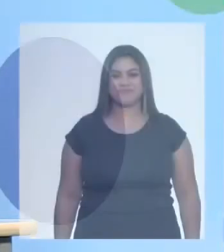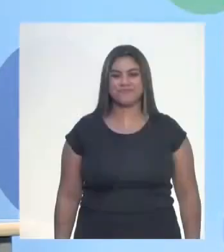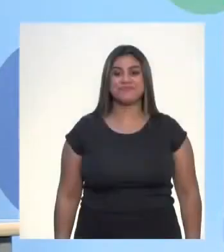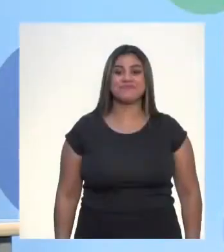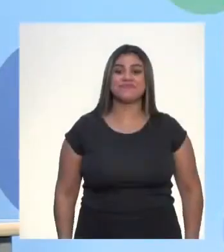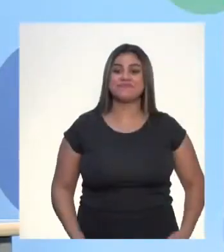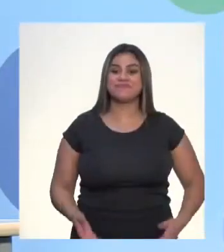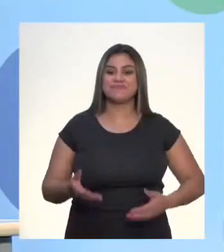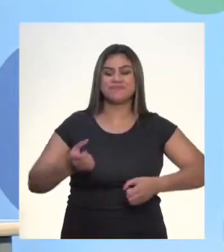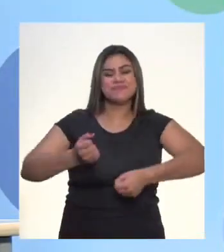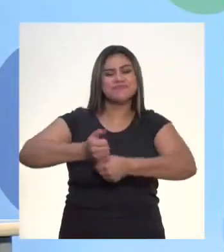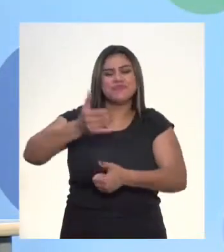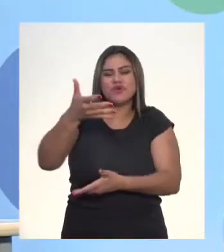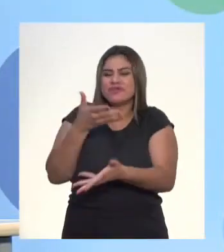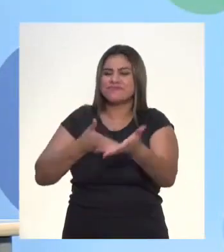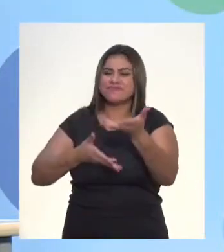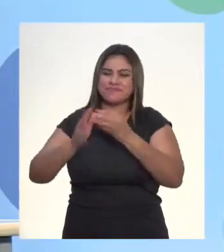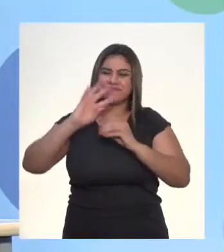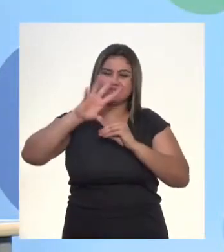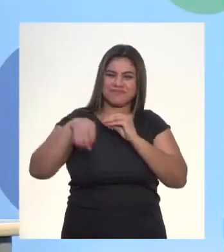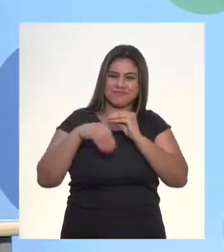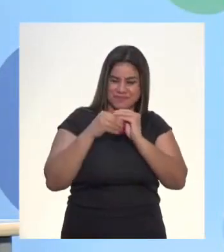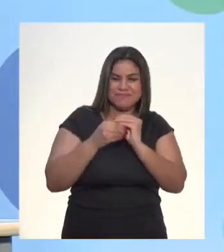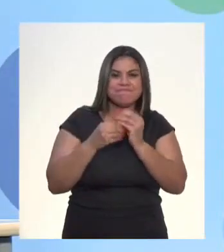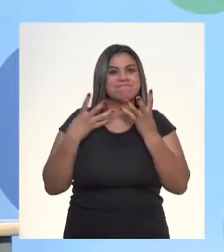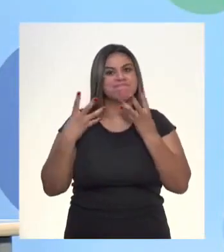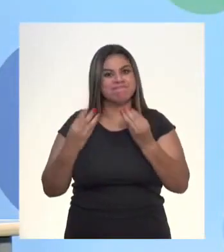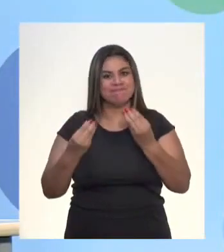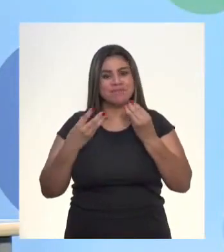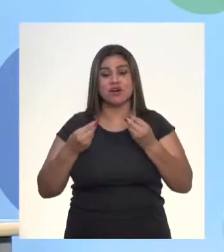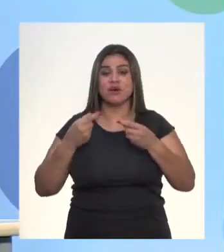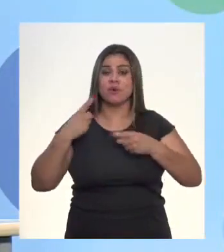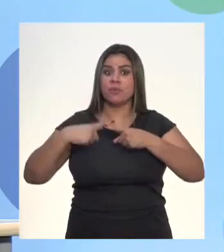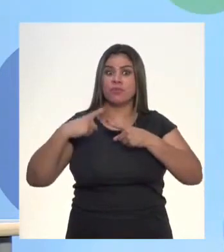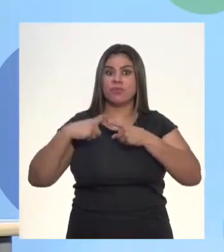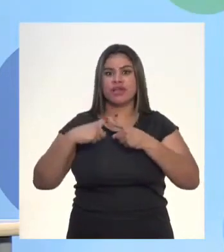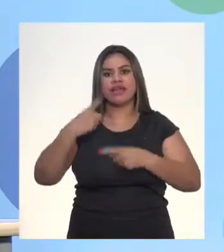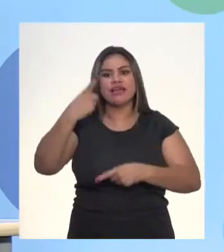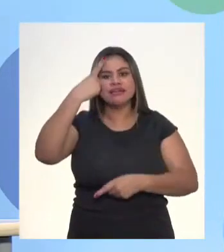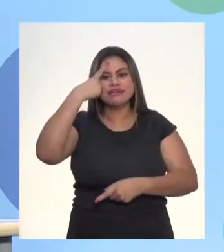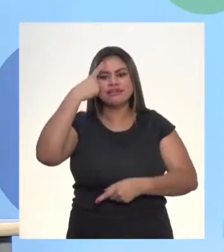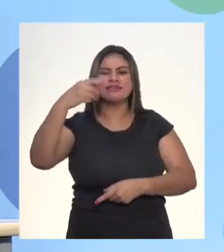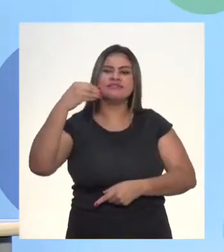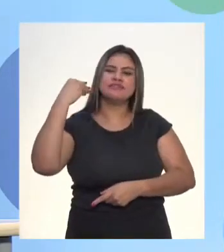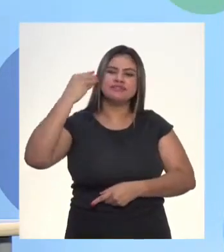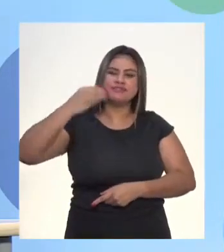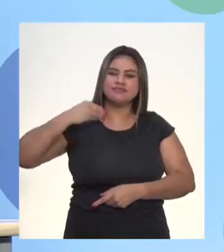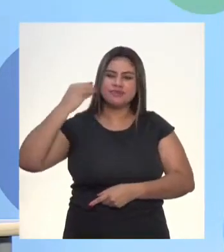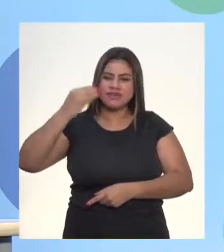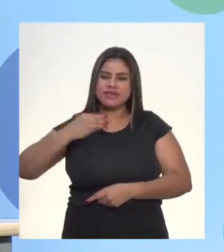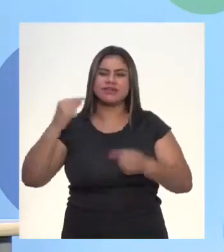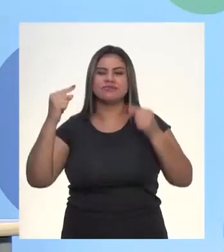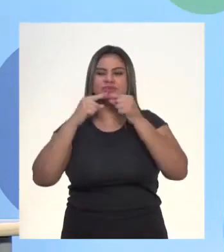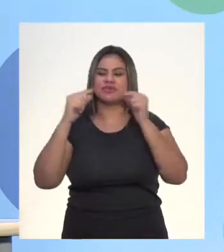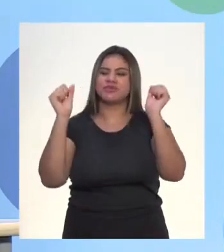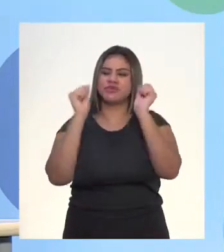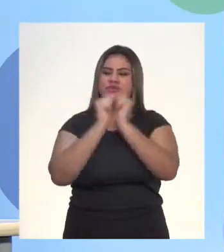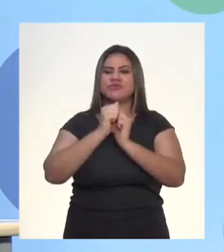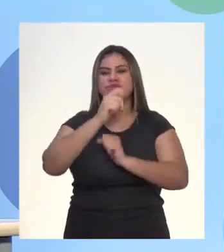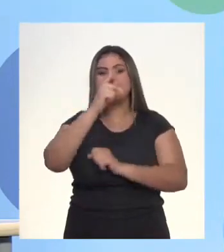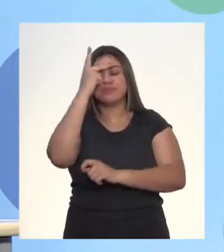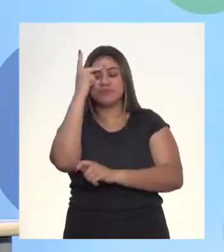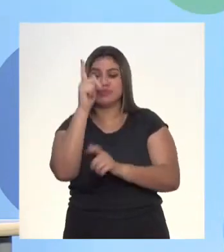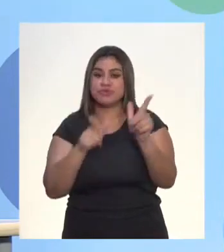Toda interação, ela agrega demais, né? Porque soma aí as nossas experiências com as experiências de quem